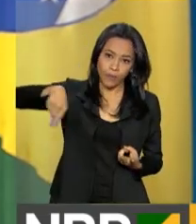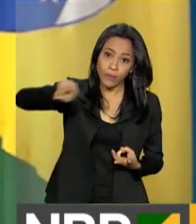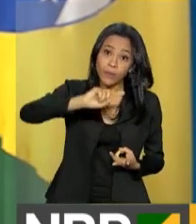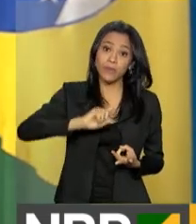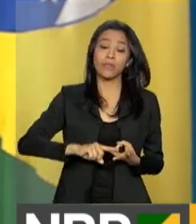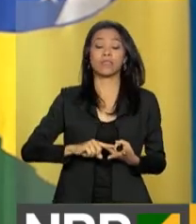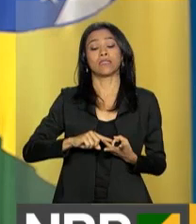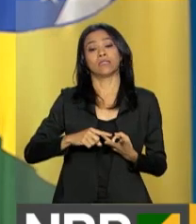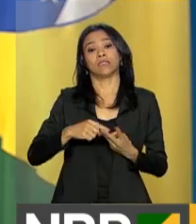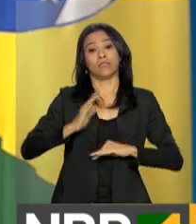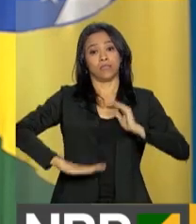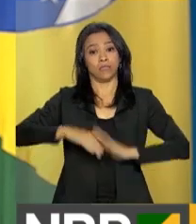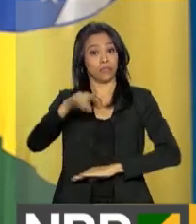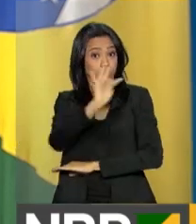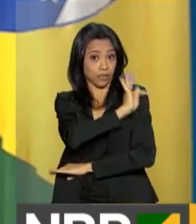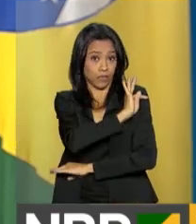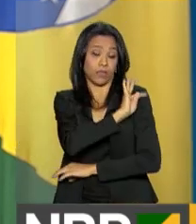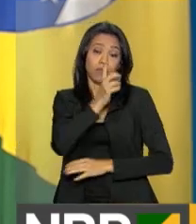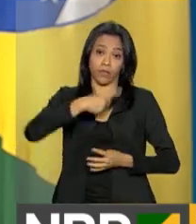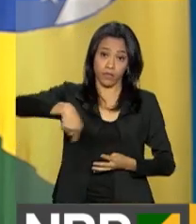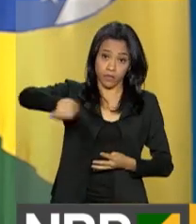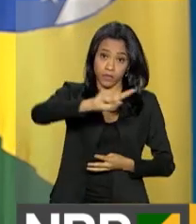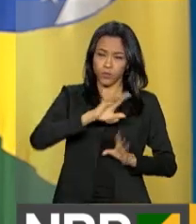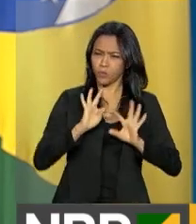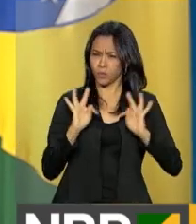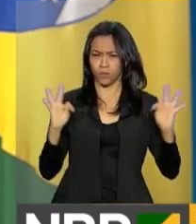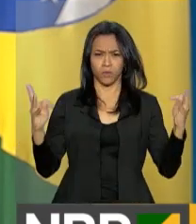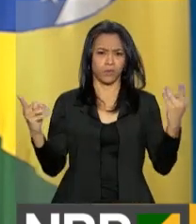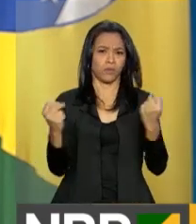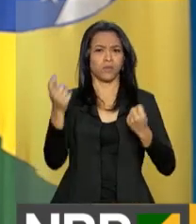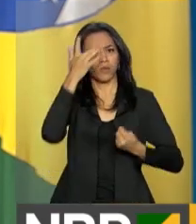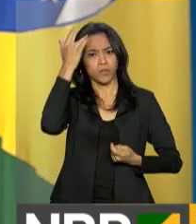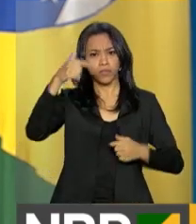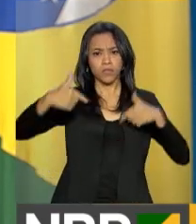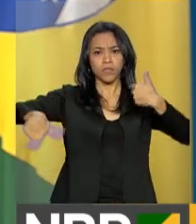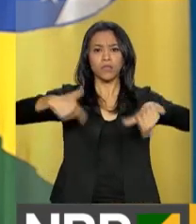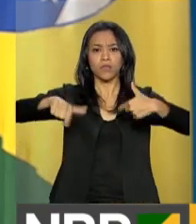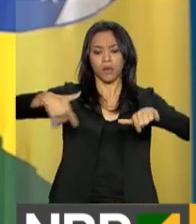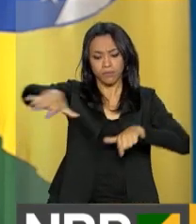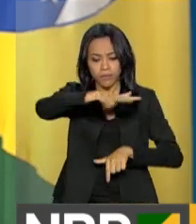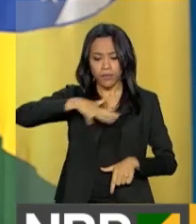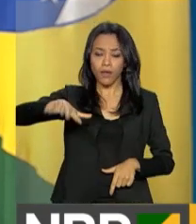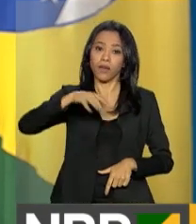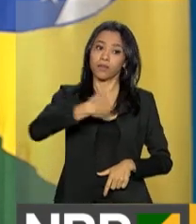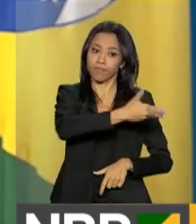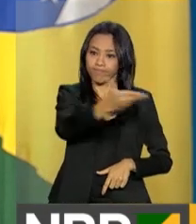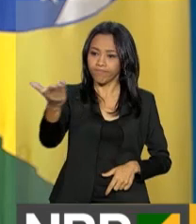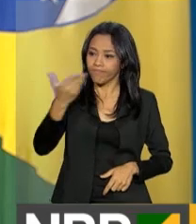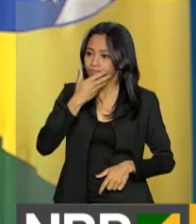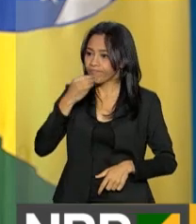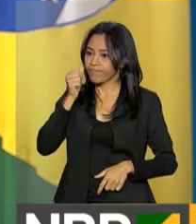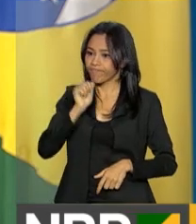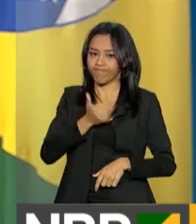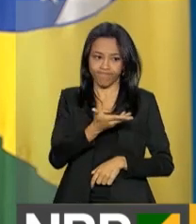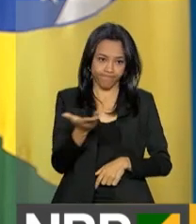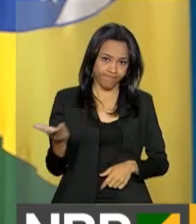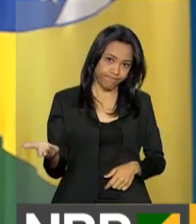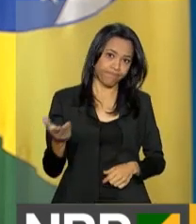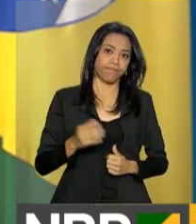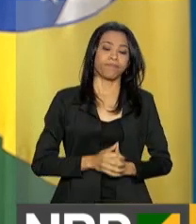é todas as pessoas da área os senhores e as senhoras e